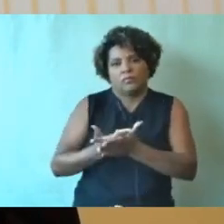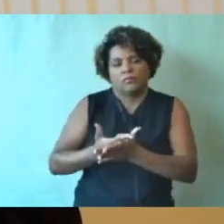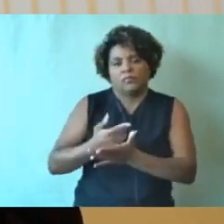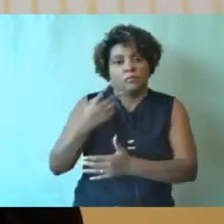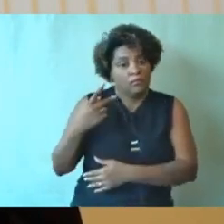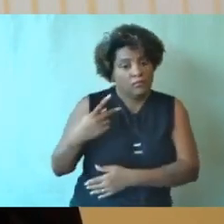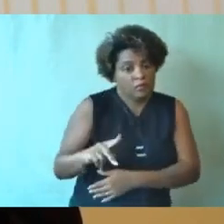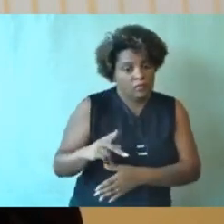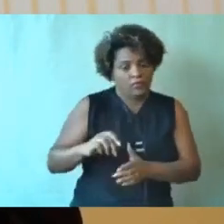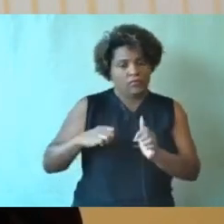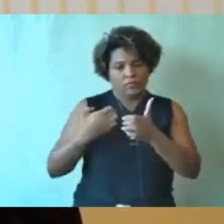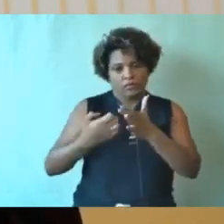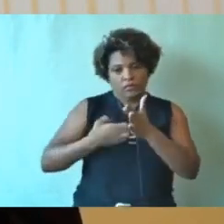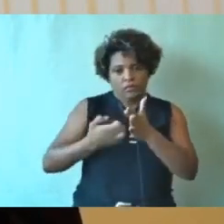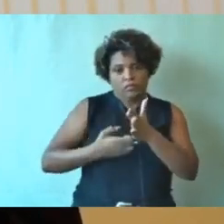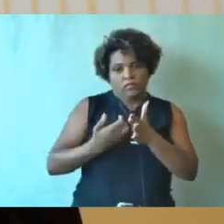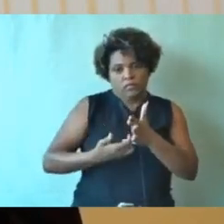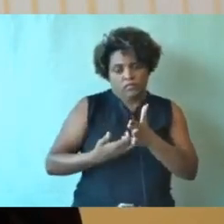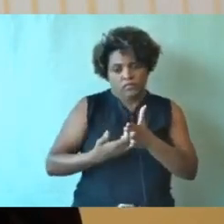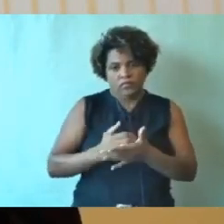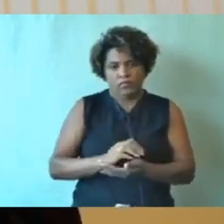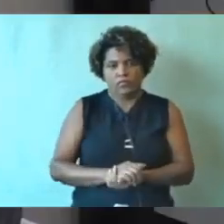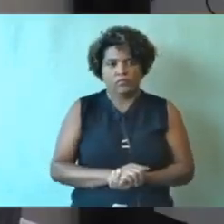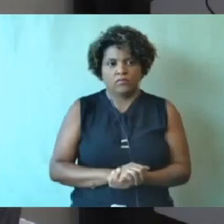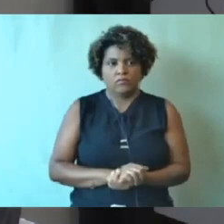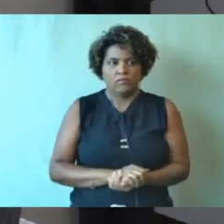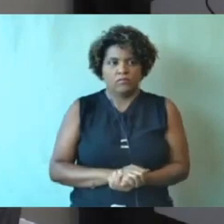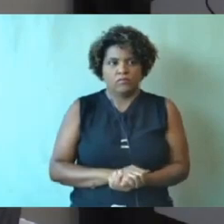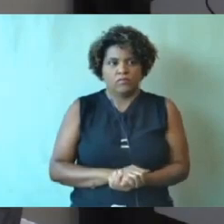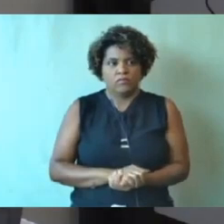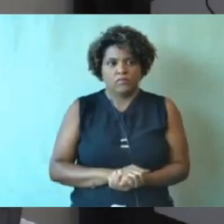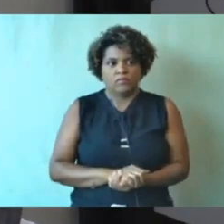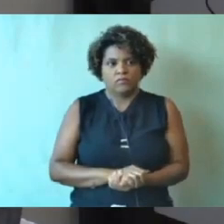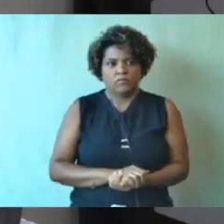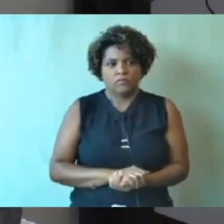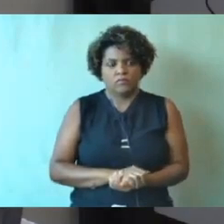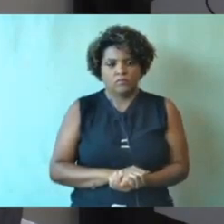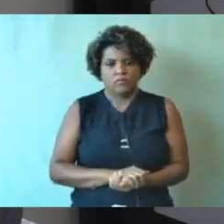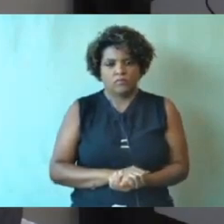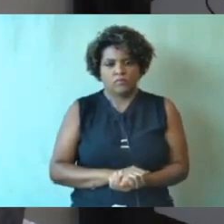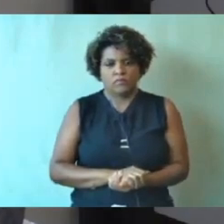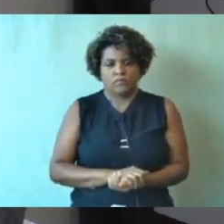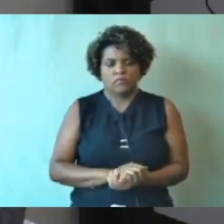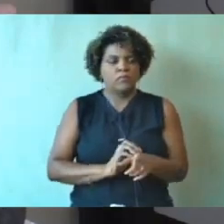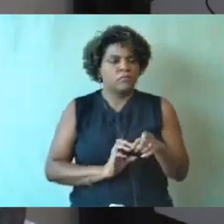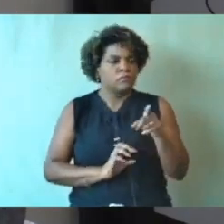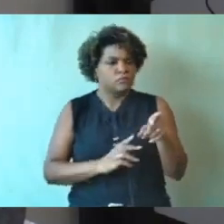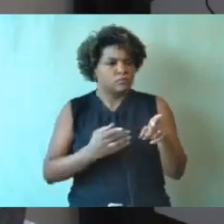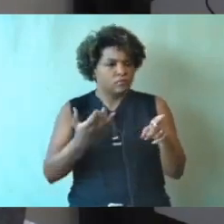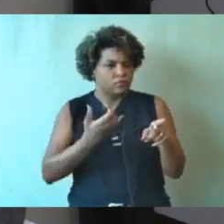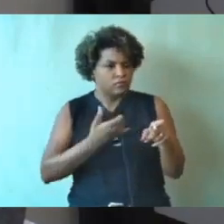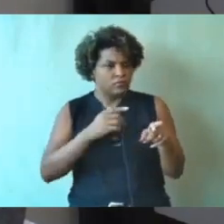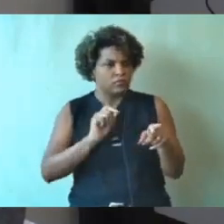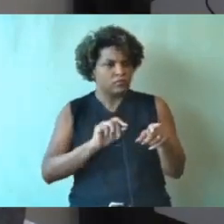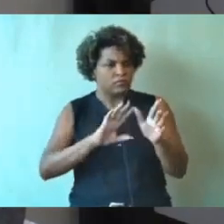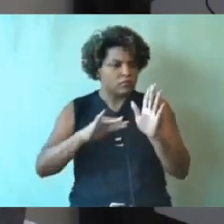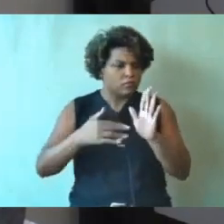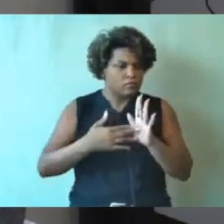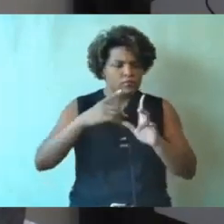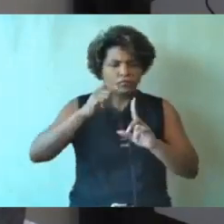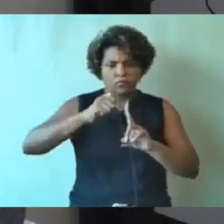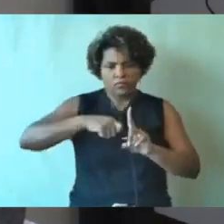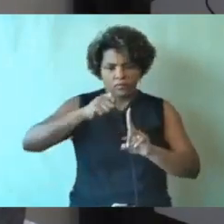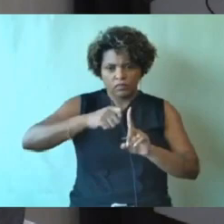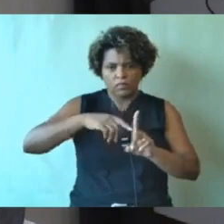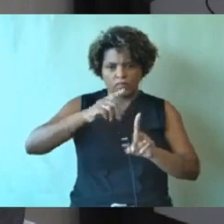recebeu a menos. Mas o senhor disse que todo mês parece que vocês calculam esse percentual das